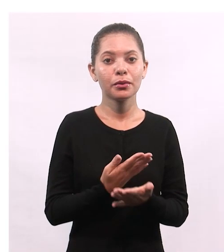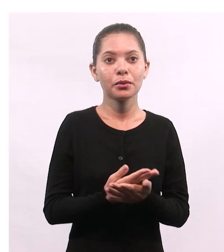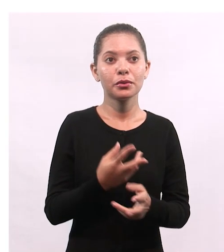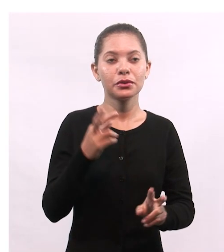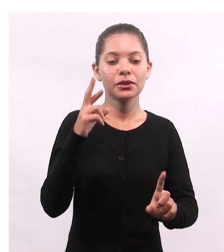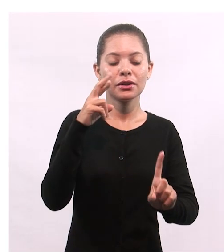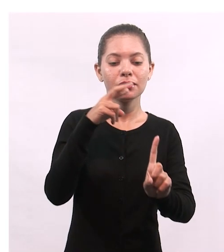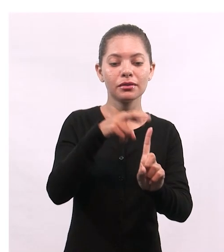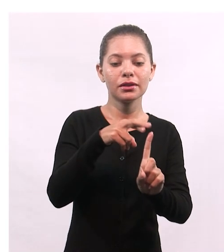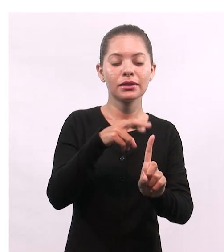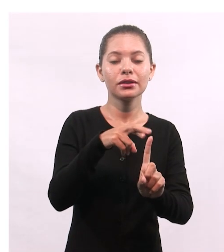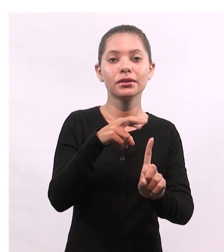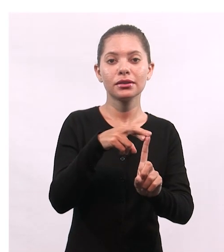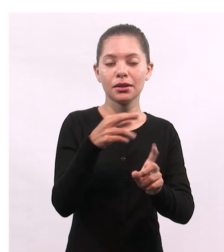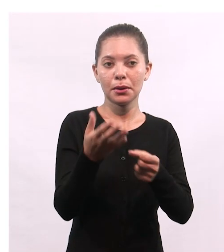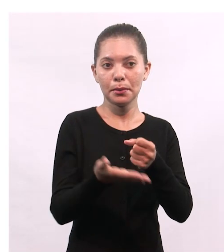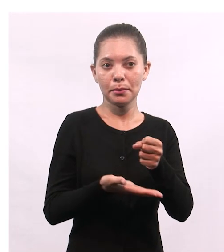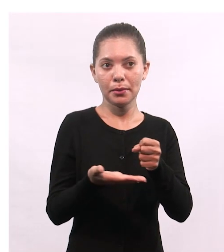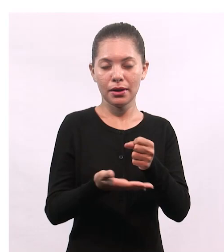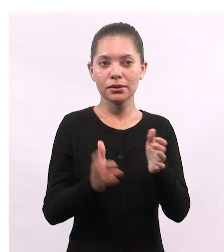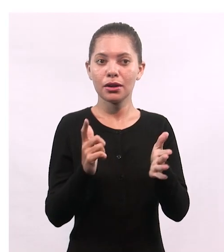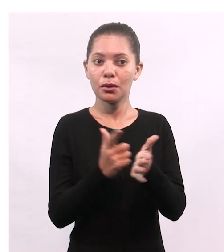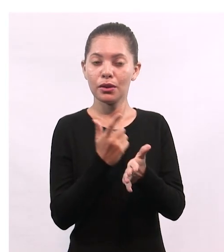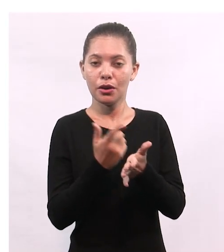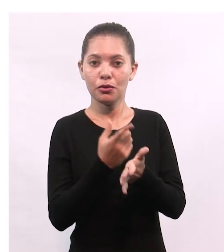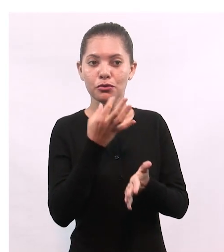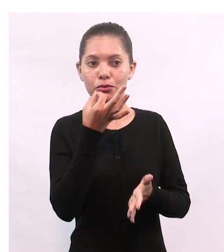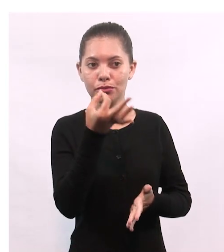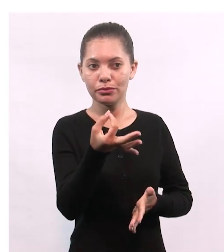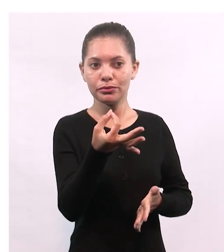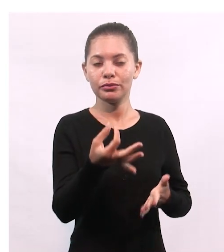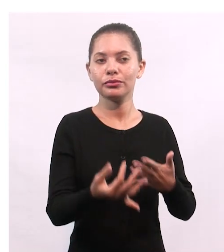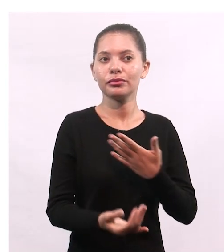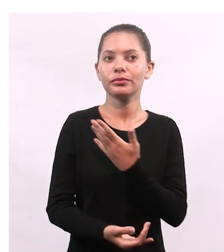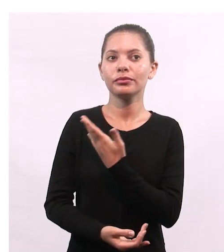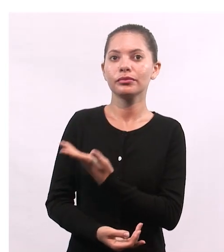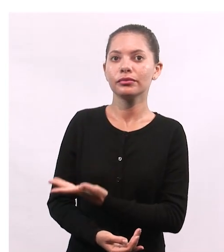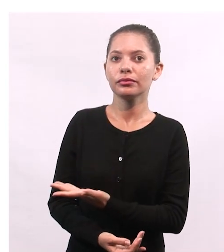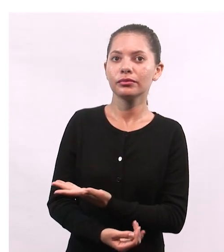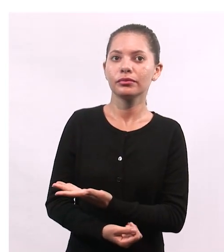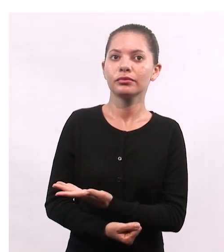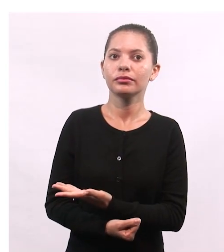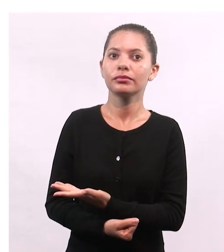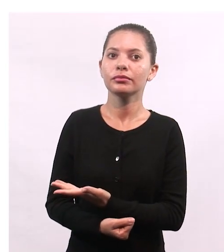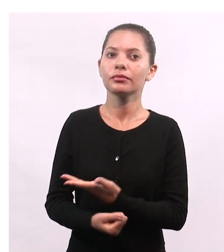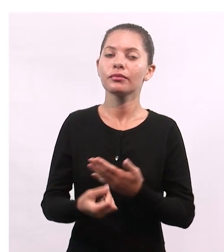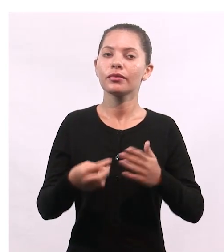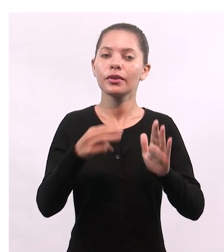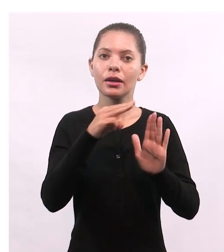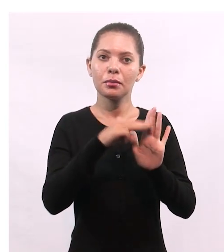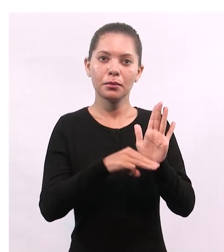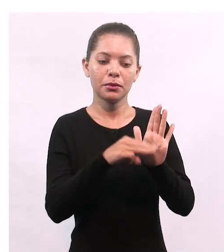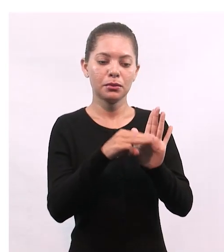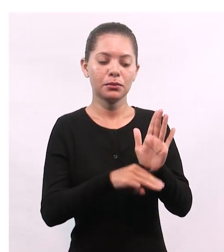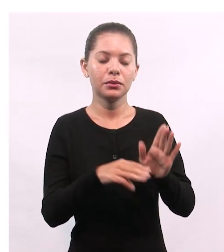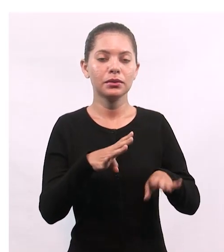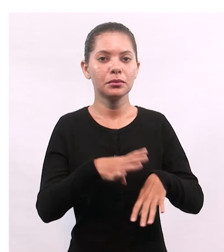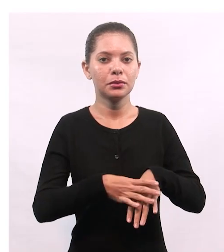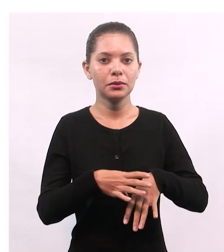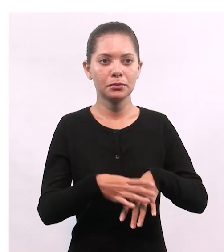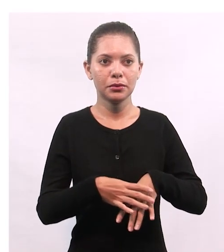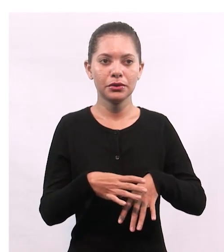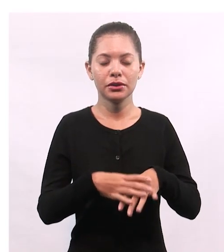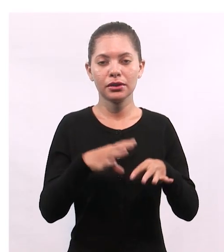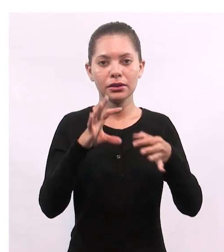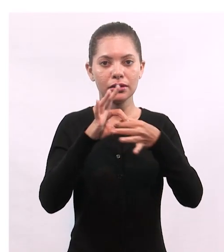como referência básica, fica a dica do livro Fundamentos e Metodologias de Matemática,